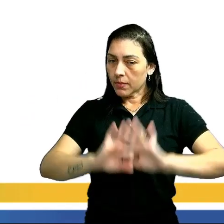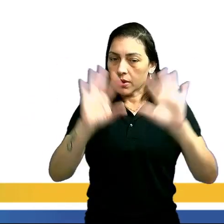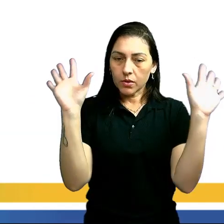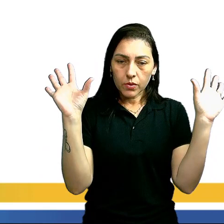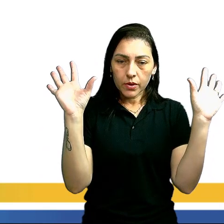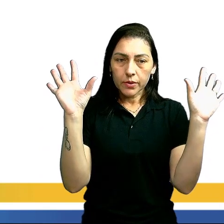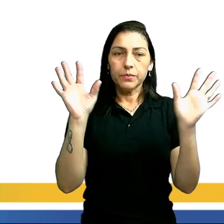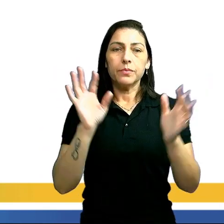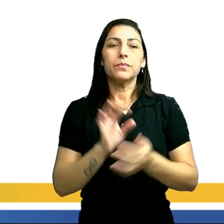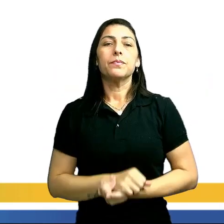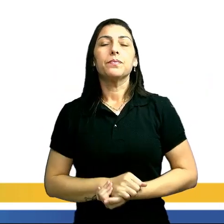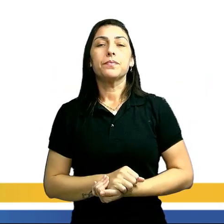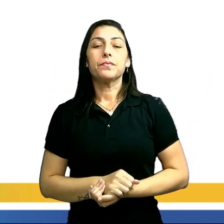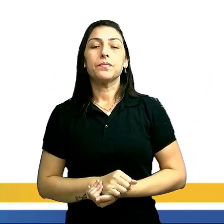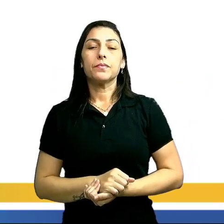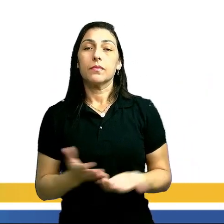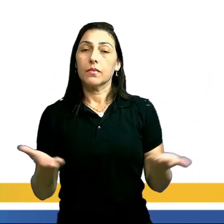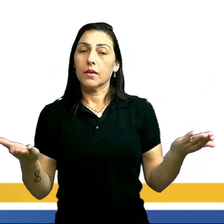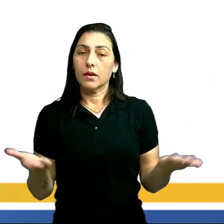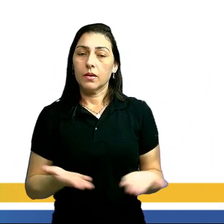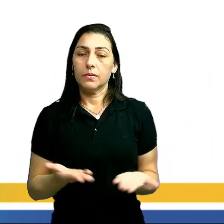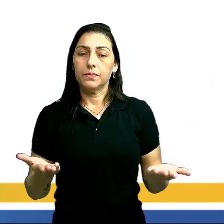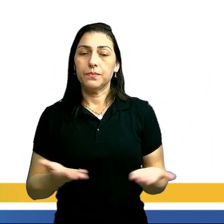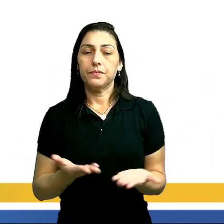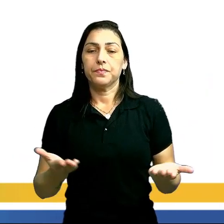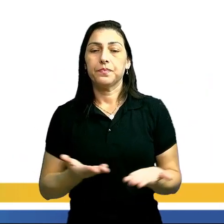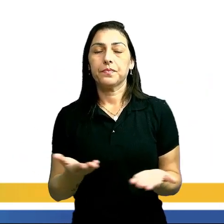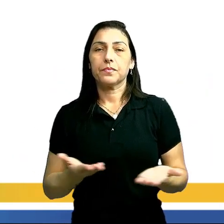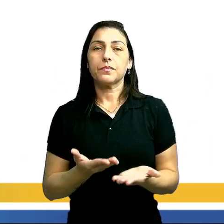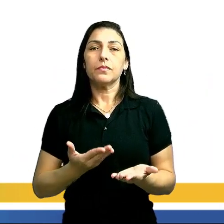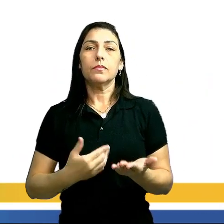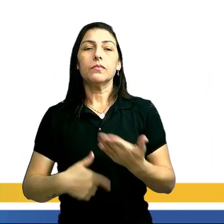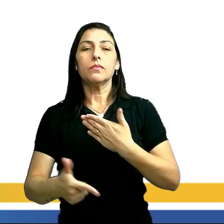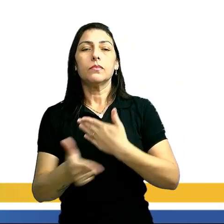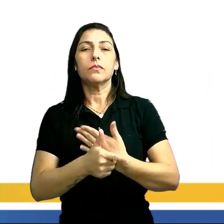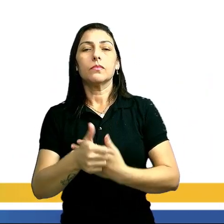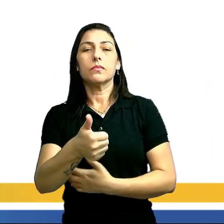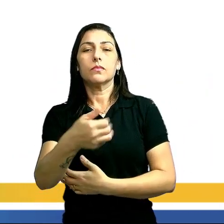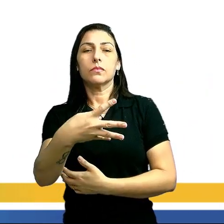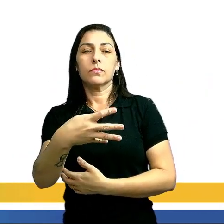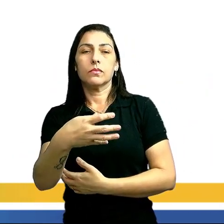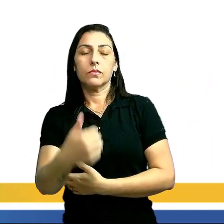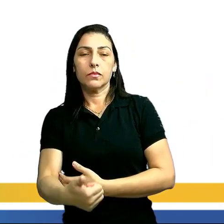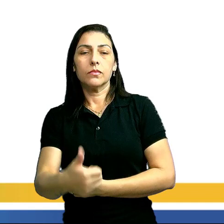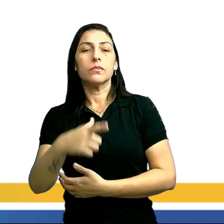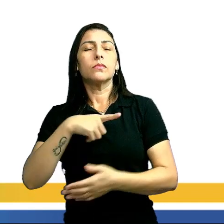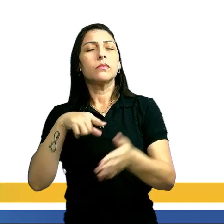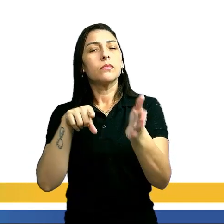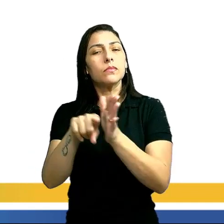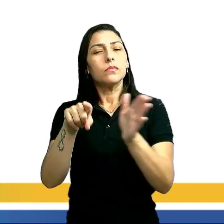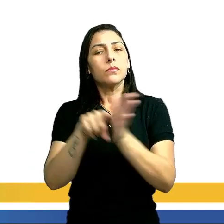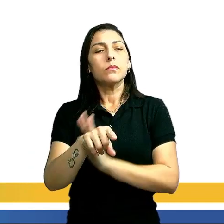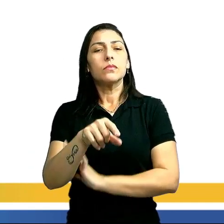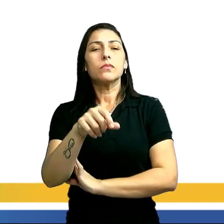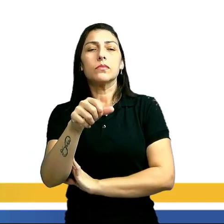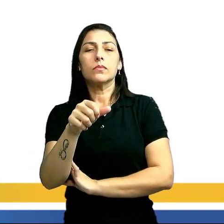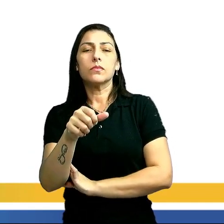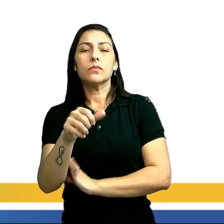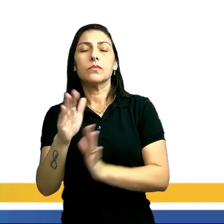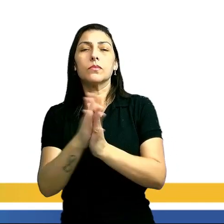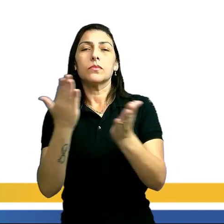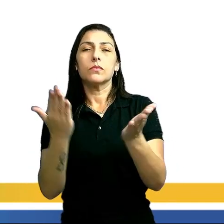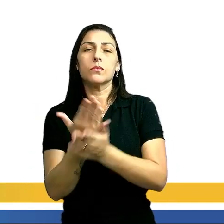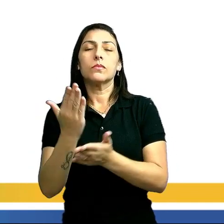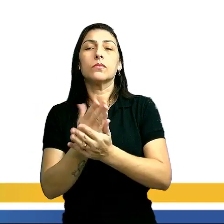libertadora. Então agora, aí na página 141, nós temos uma questão, na 141 do nosso